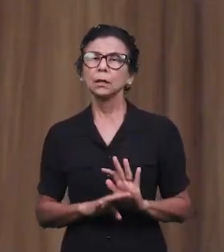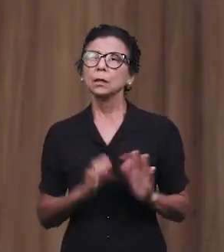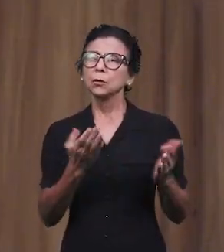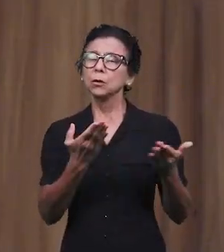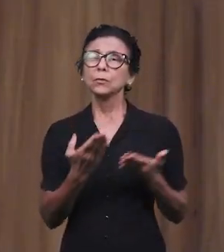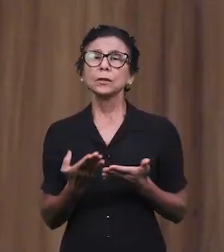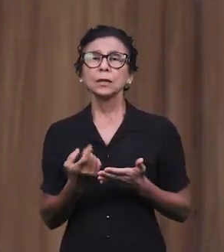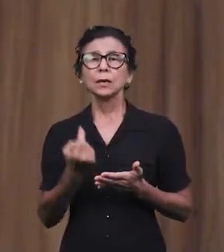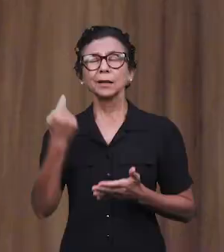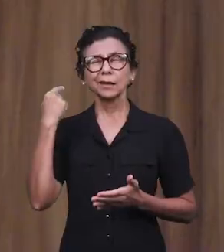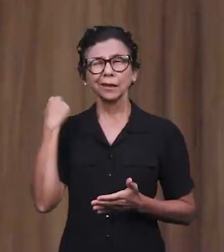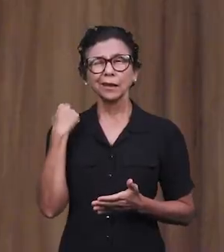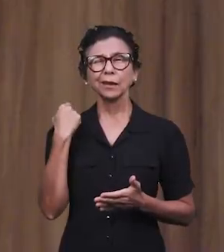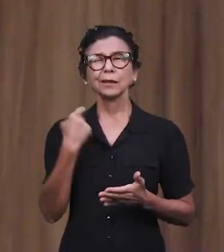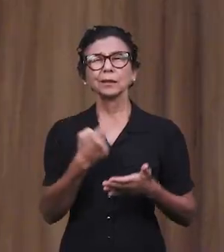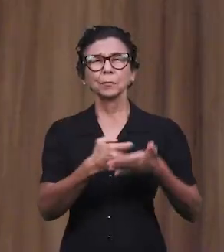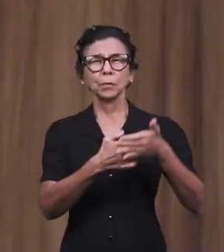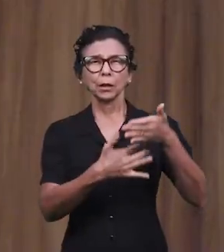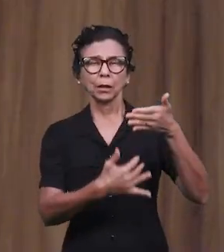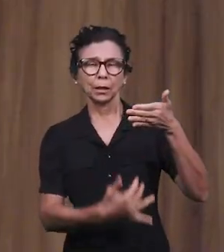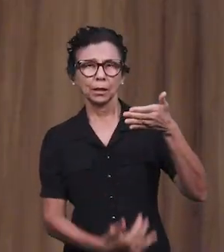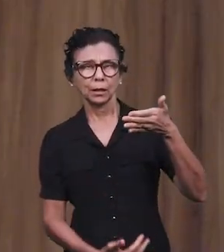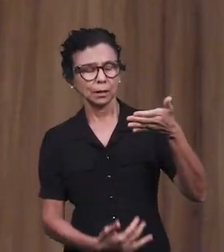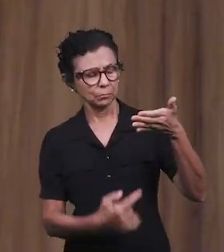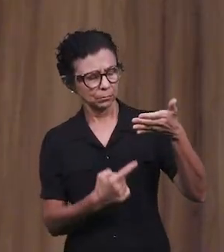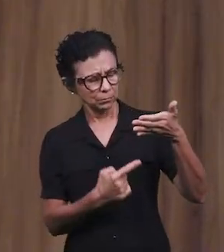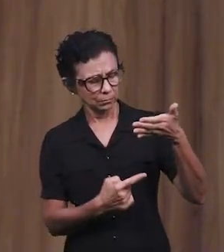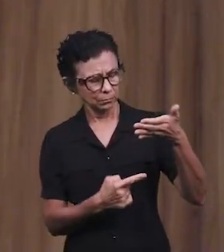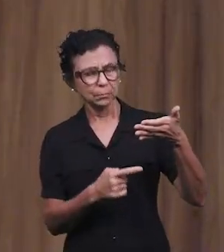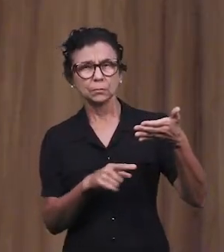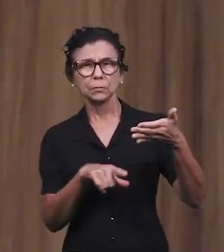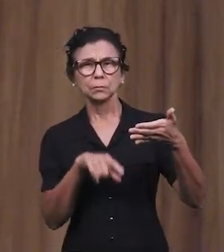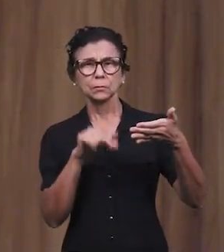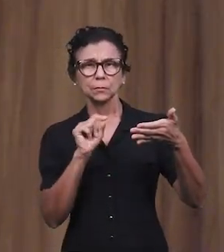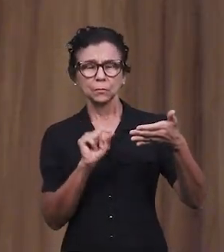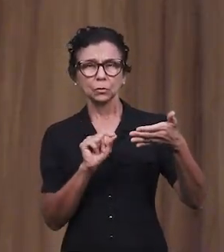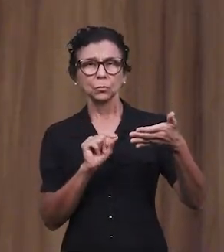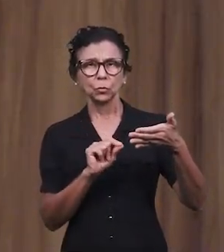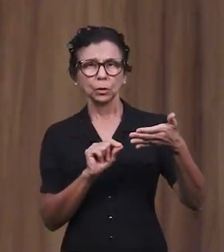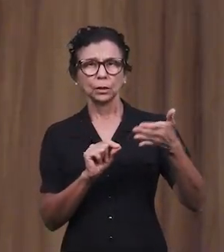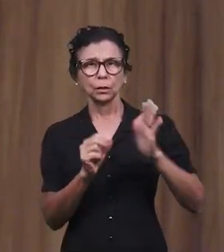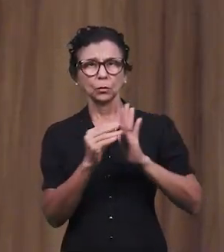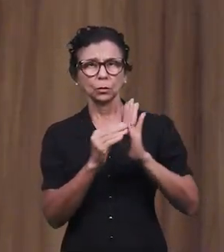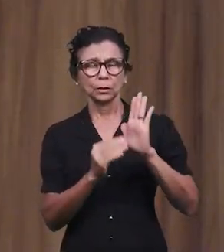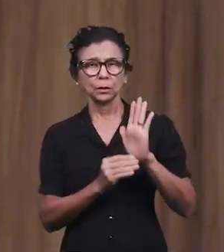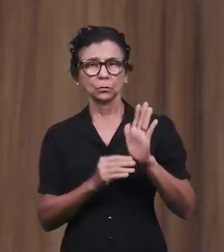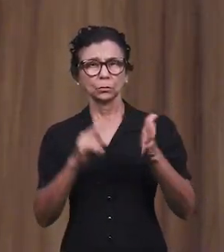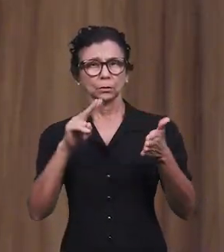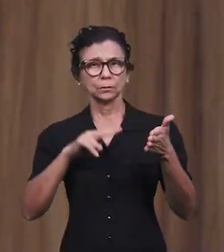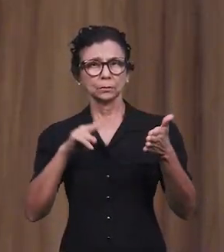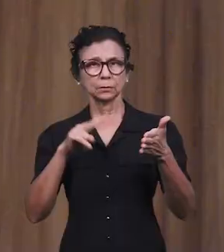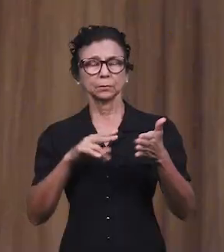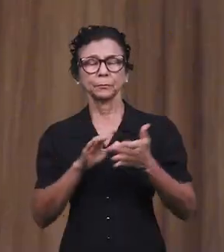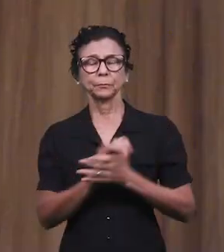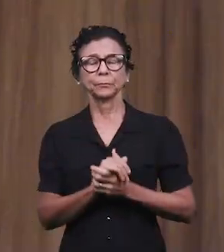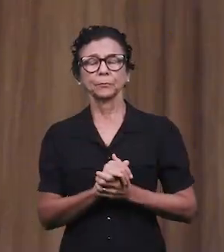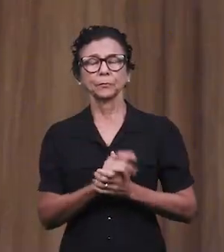a oportunidade, assistir novamente, para que possa entrar nessa sequência que estamos colocando aqui.